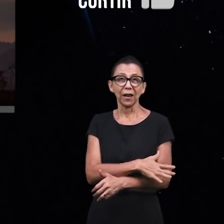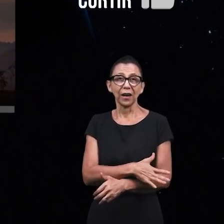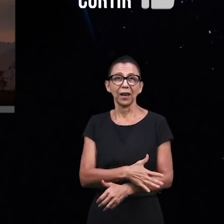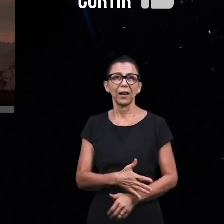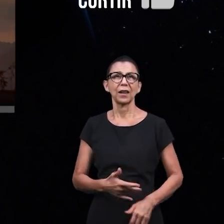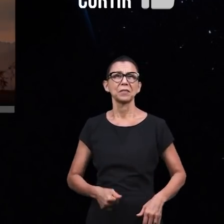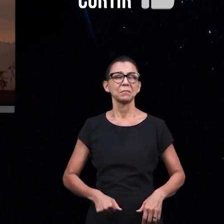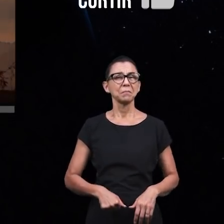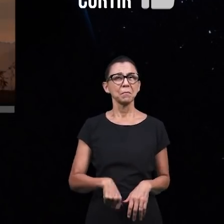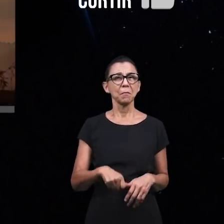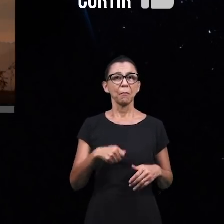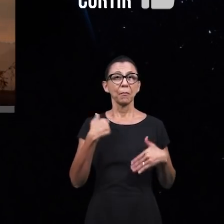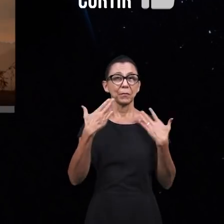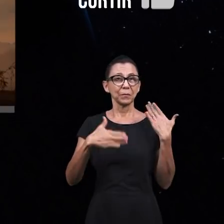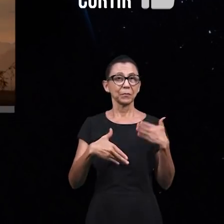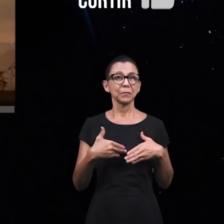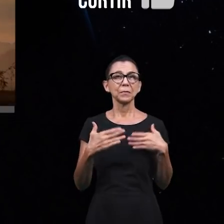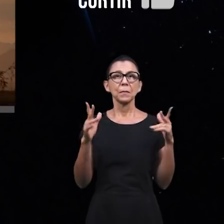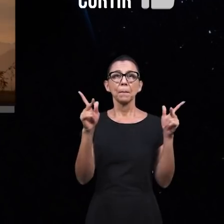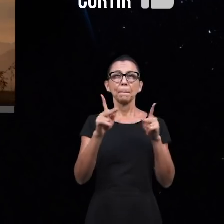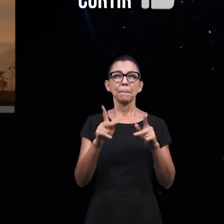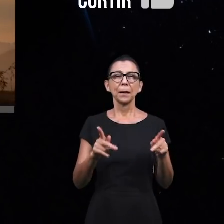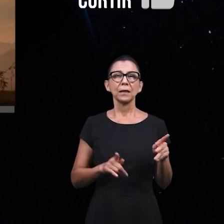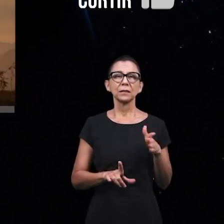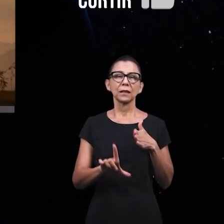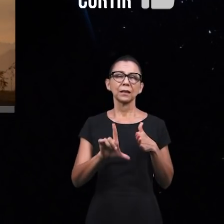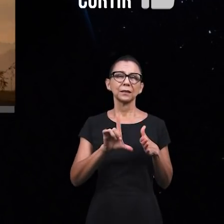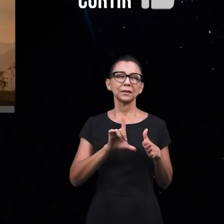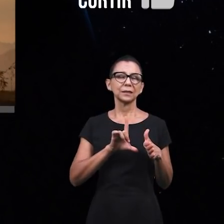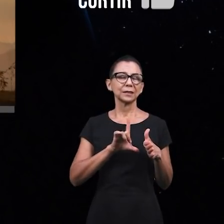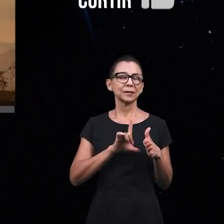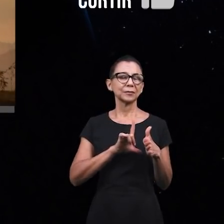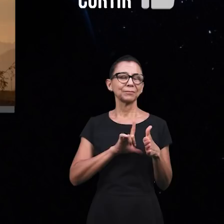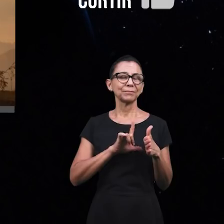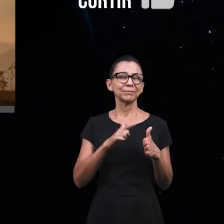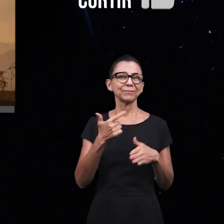paz nem alegria, até que o